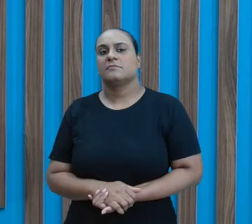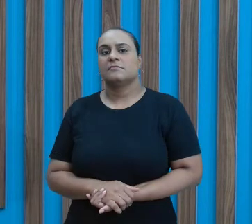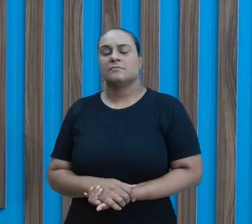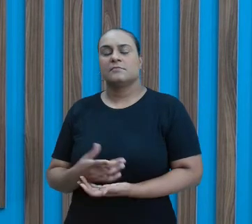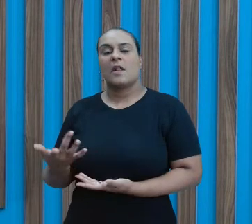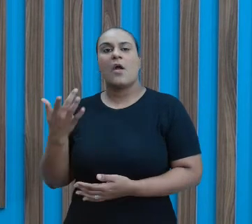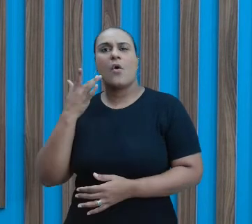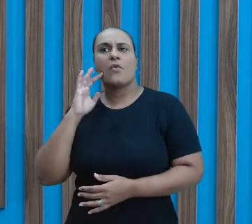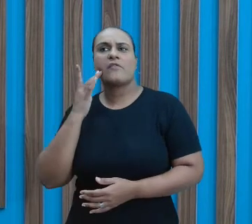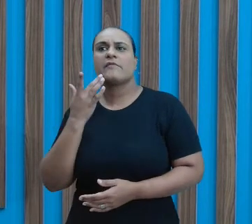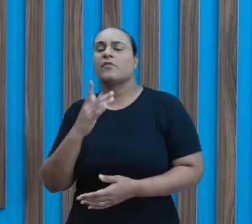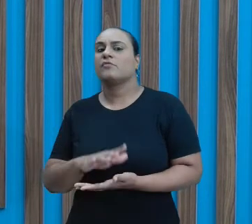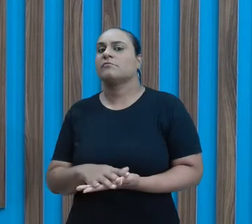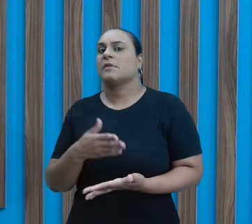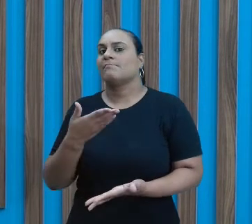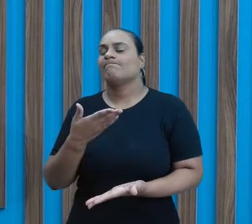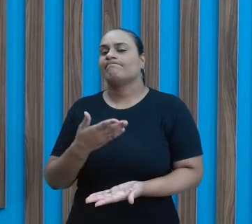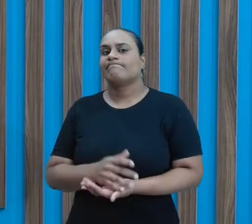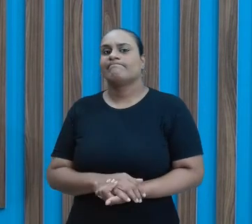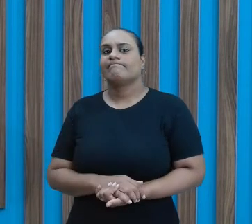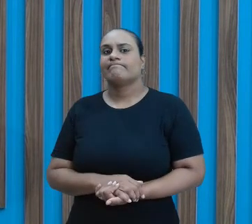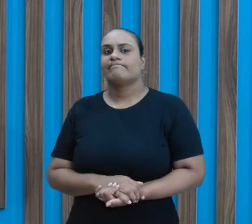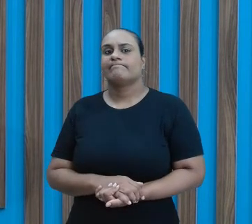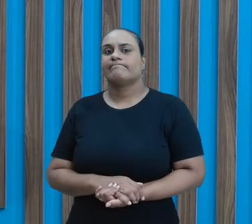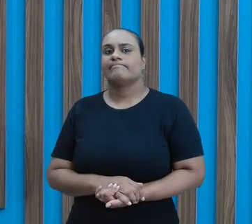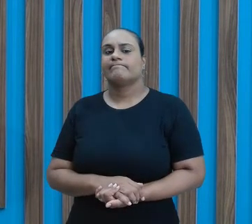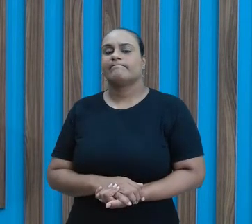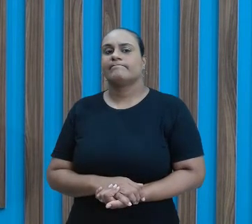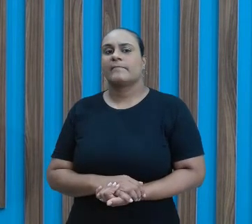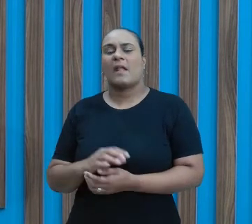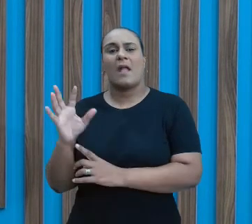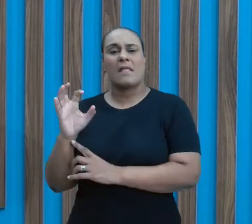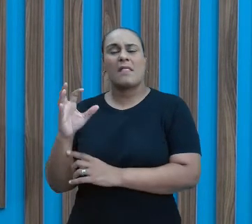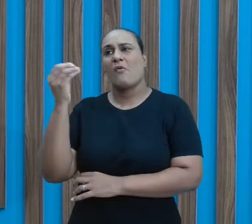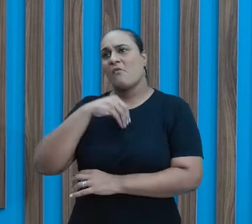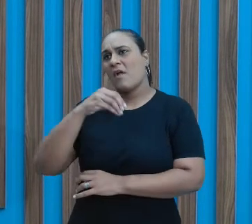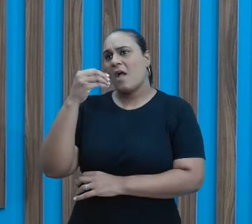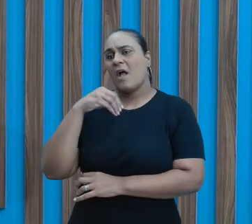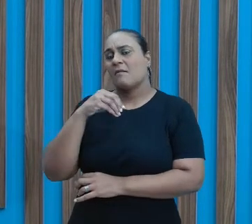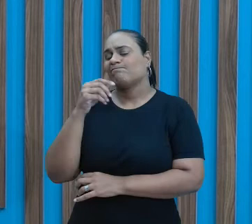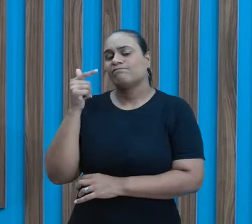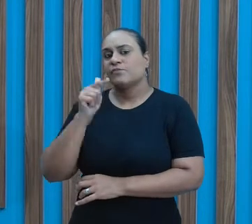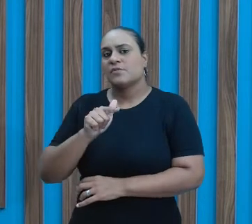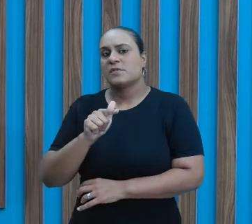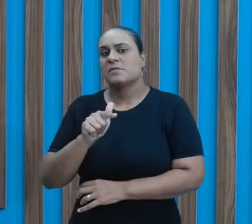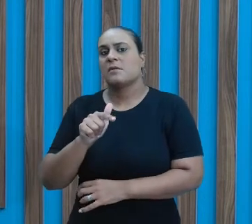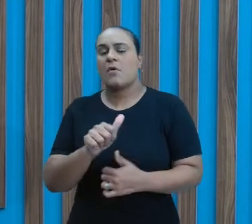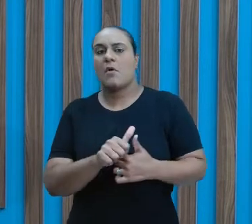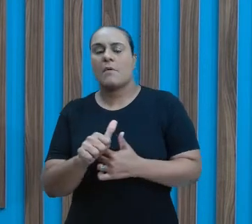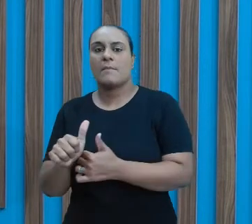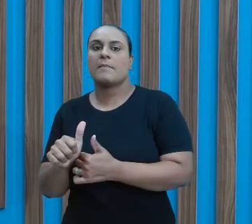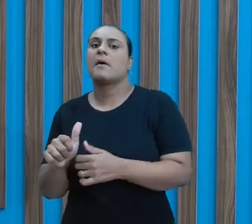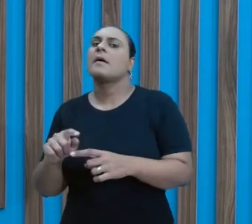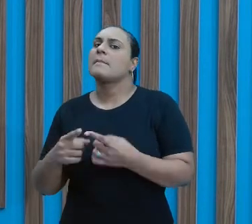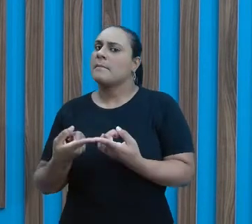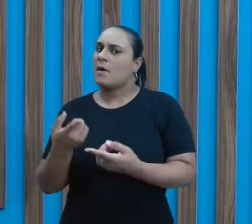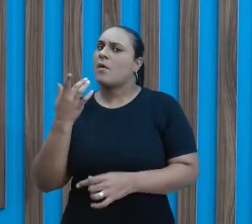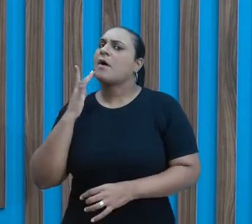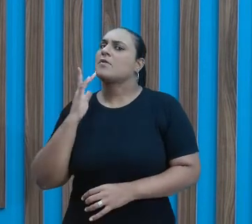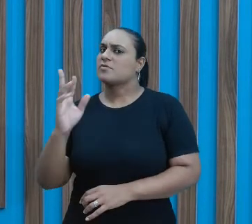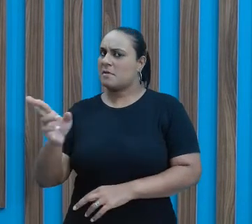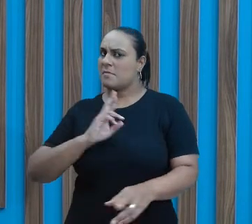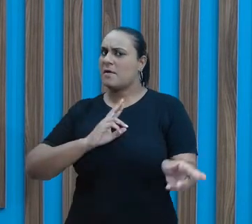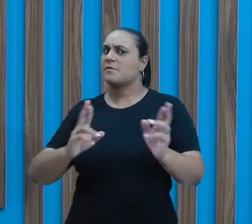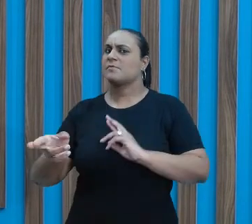durante a aula caiu algumas vezes, então eles se Ah, perderam um foi? pouquinho. Mas vamos lá, eu acho que dá para responder, pessoal, Eu dá acho que para a